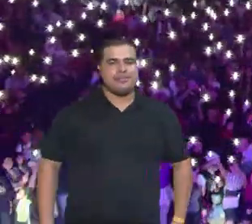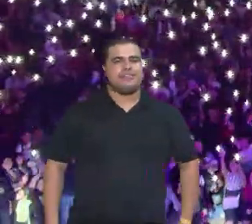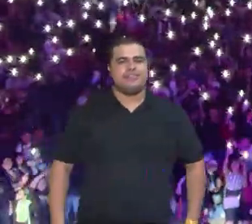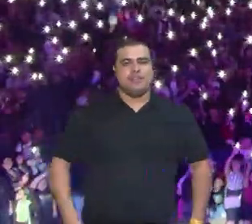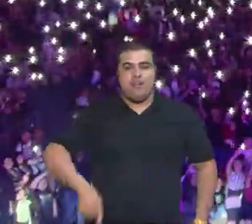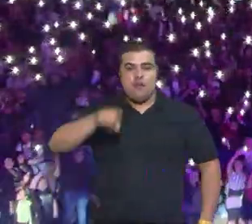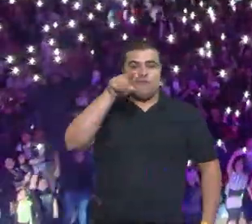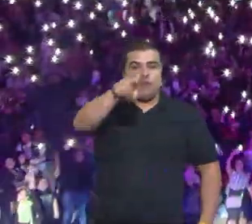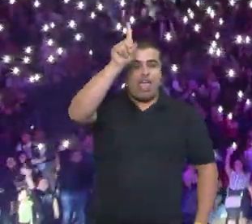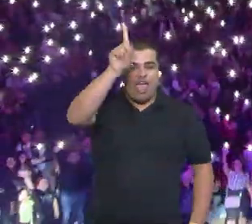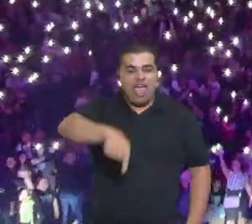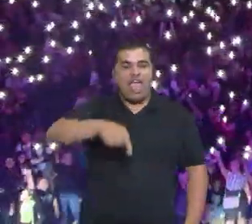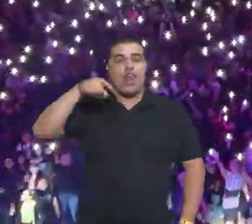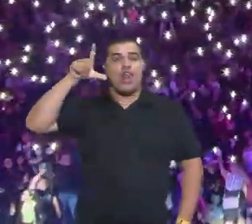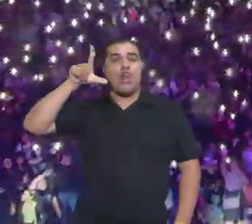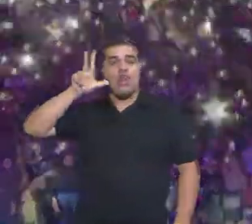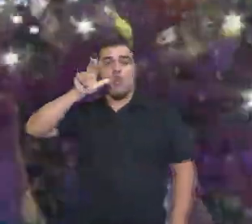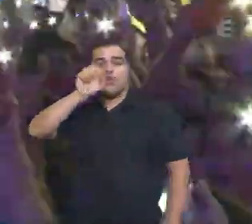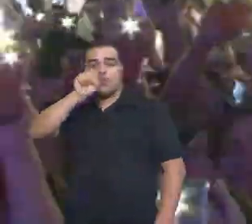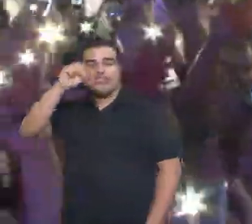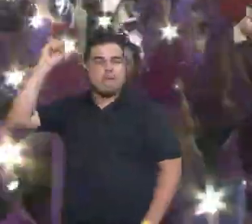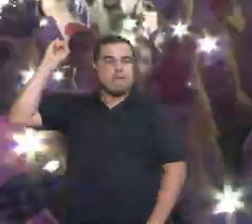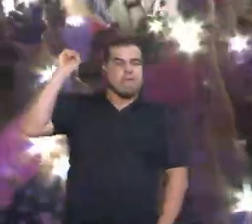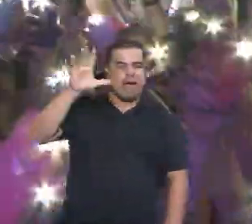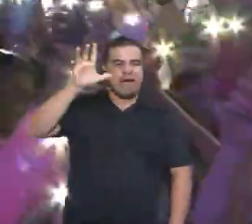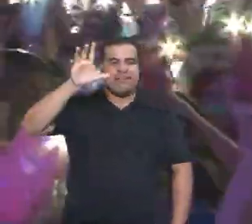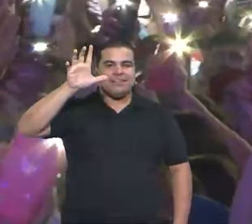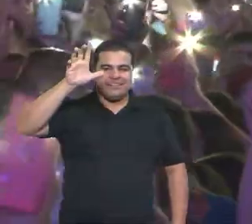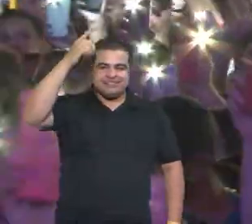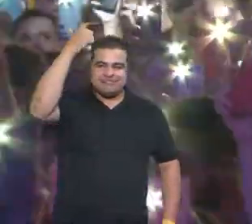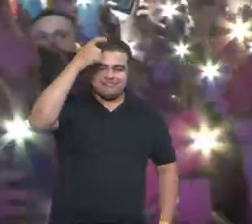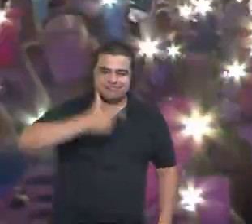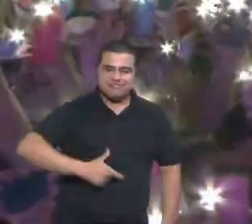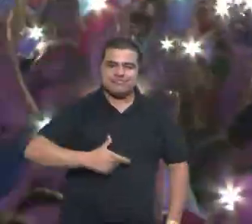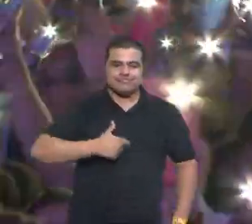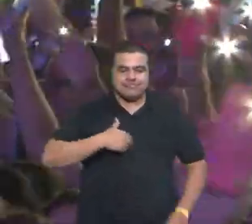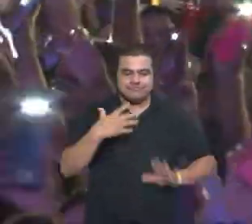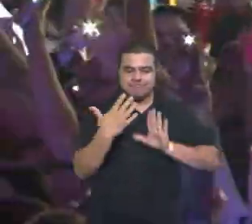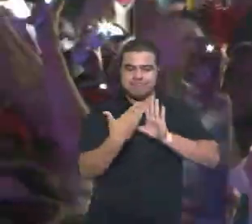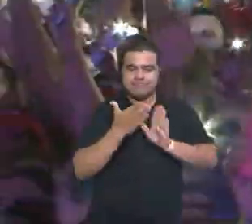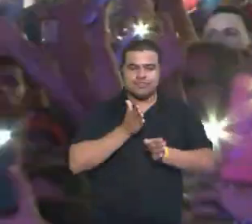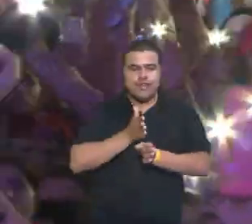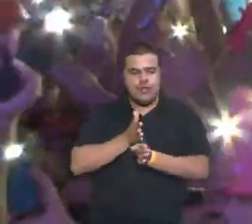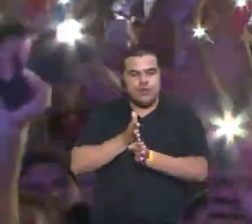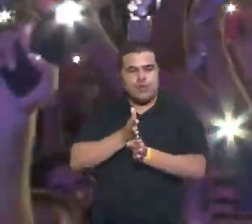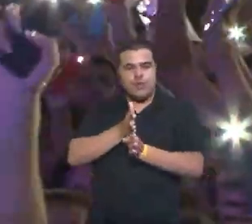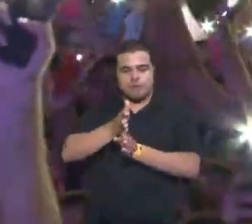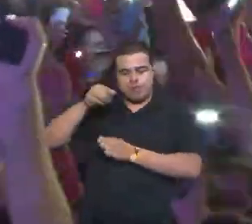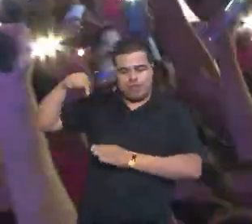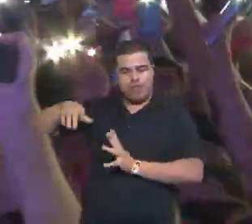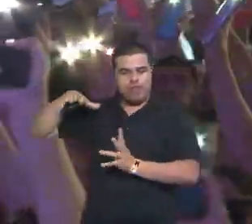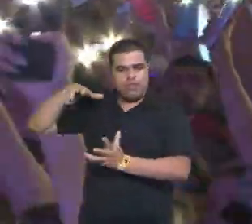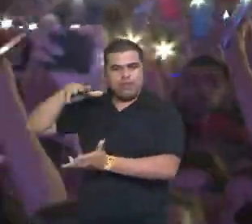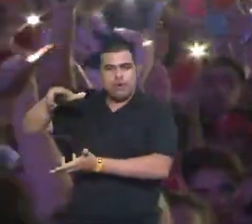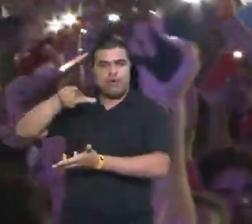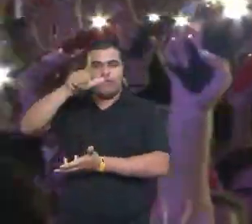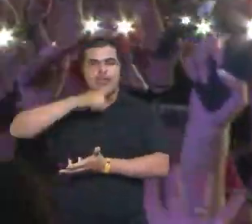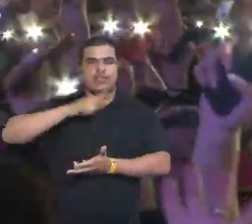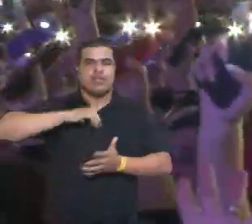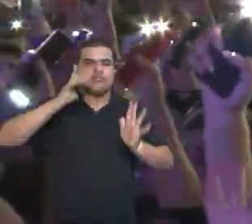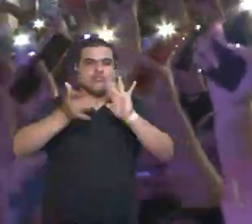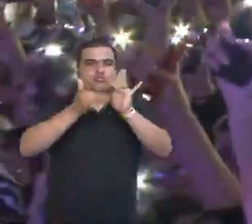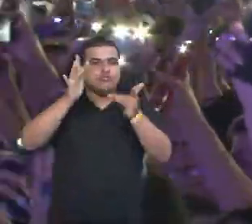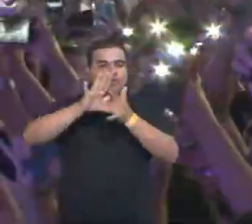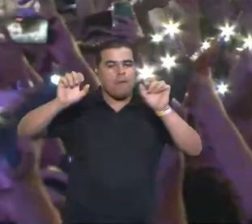você é luz nesse mundo você tem o brilho de Jesus